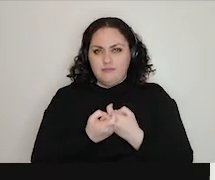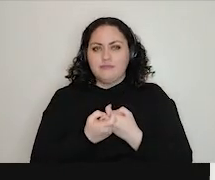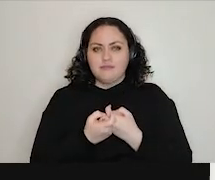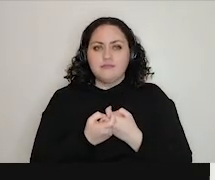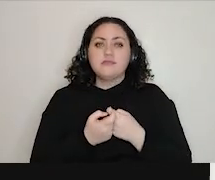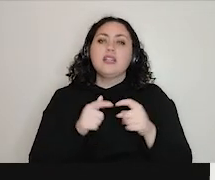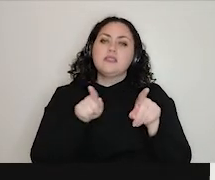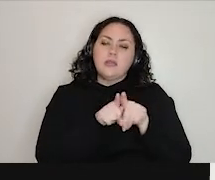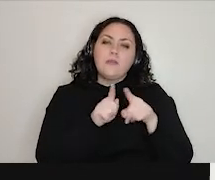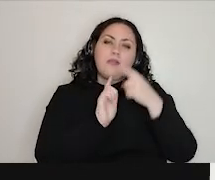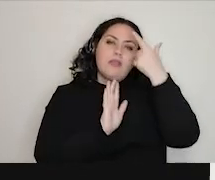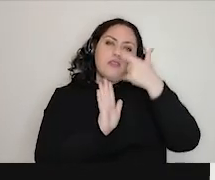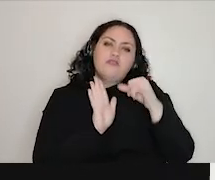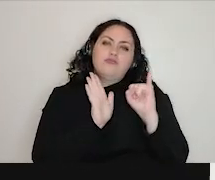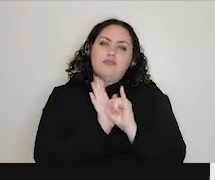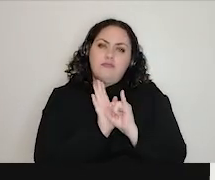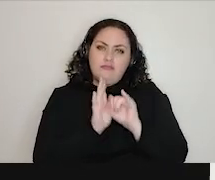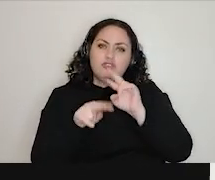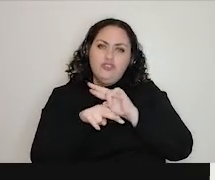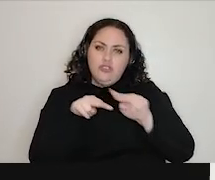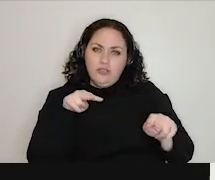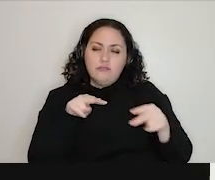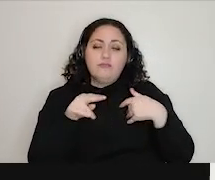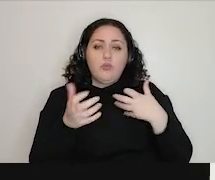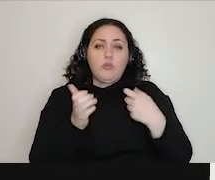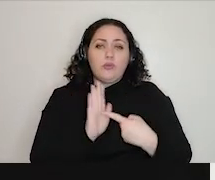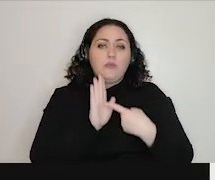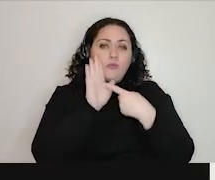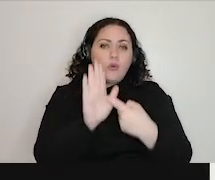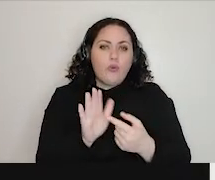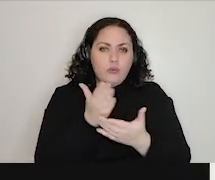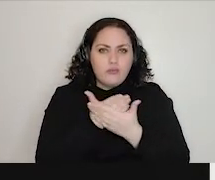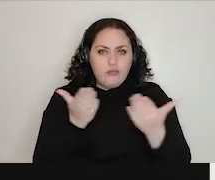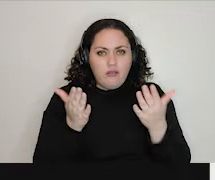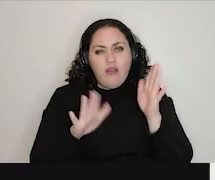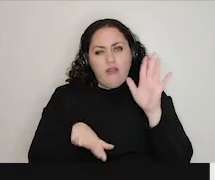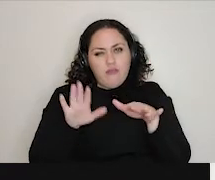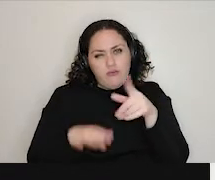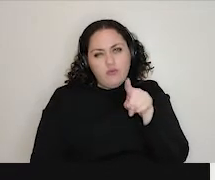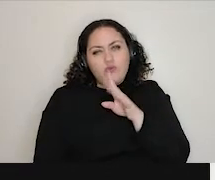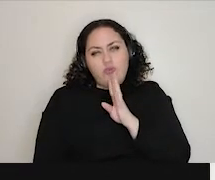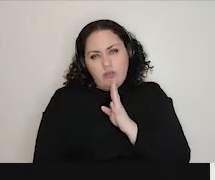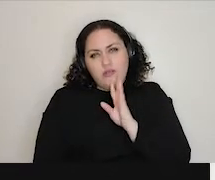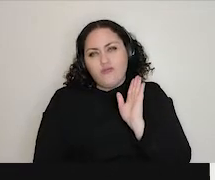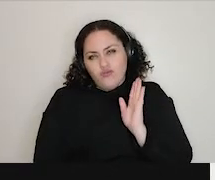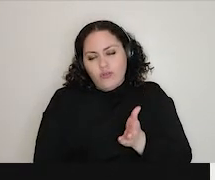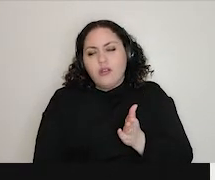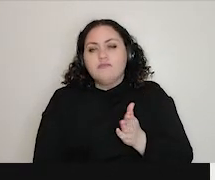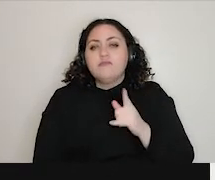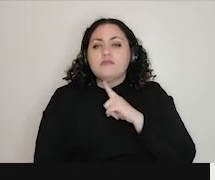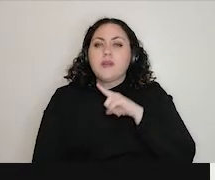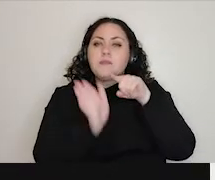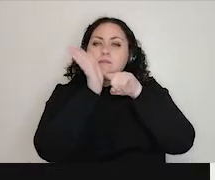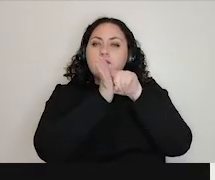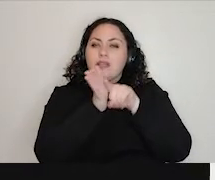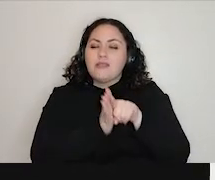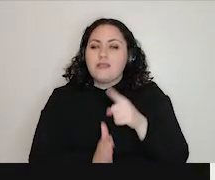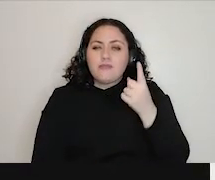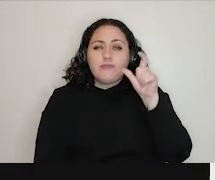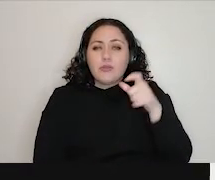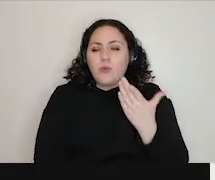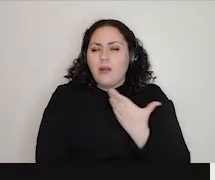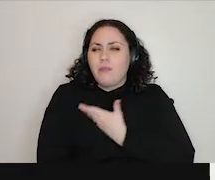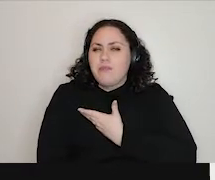sexual, né, e também de identidade de gênero, eu quero trazer aqui para vocês, e talvez muitos já conheçam, né, uma pesquisa que é